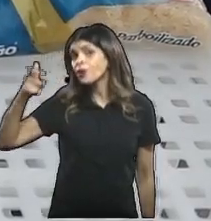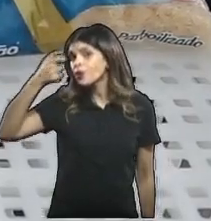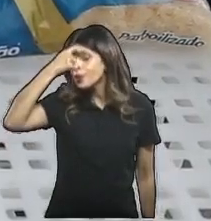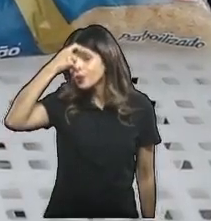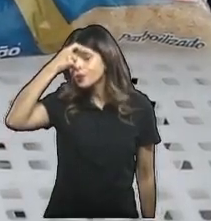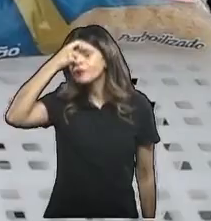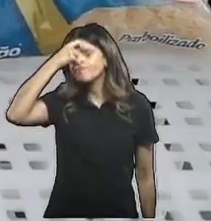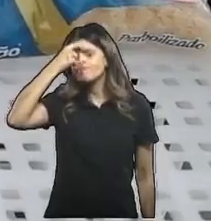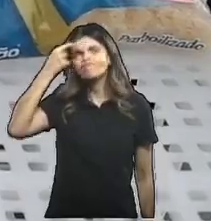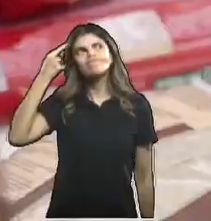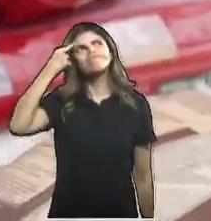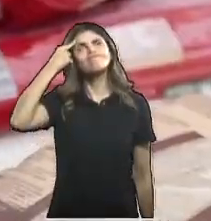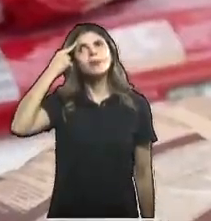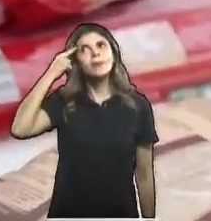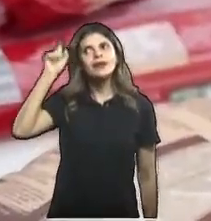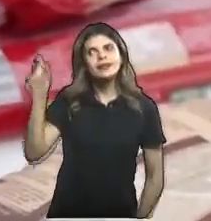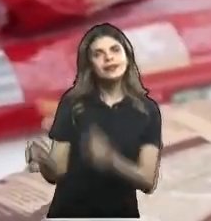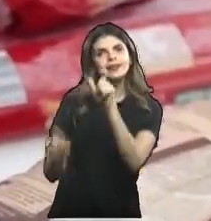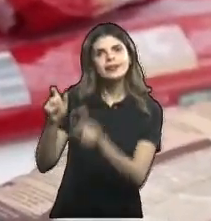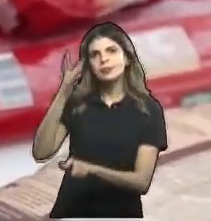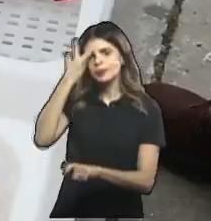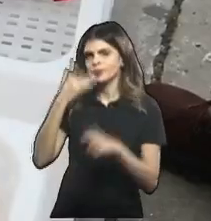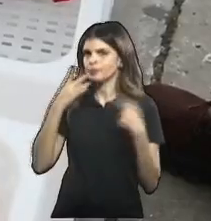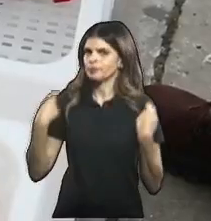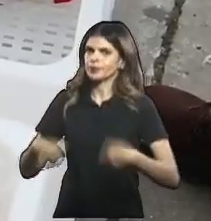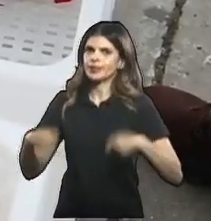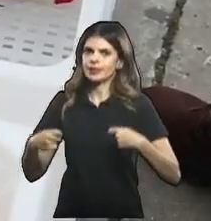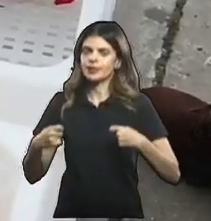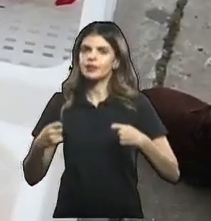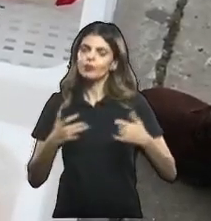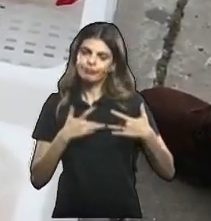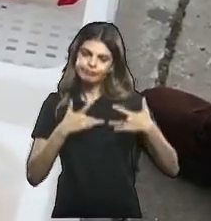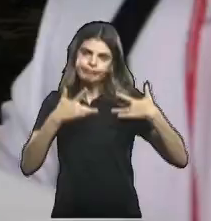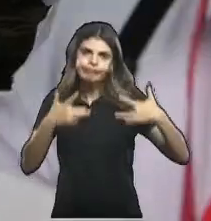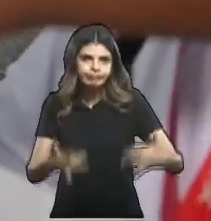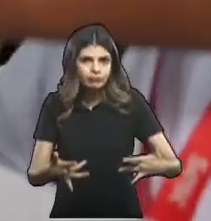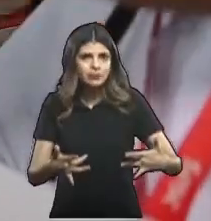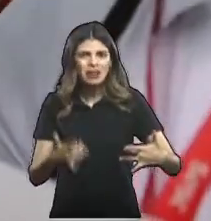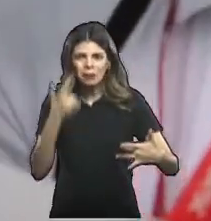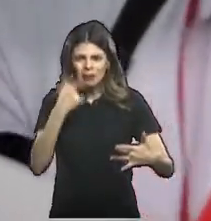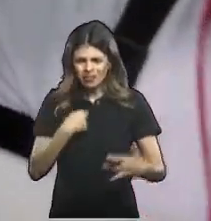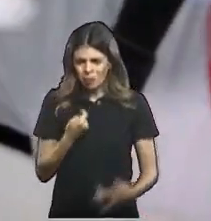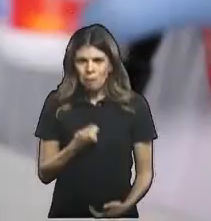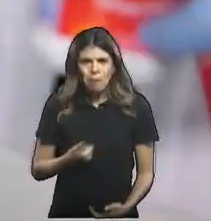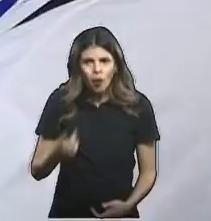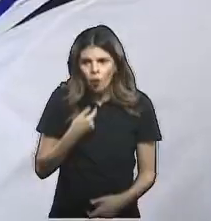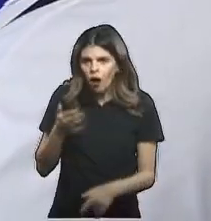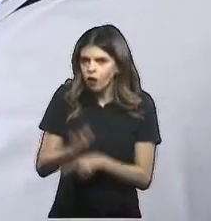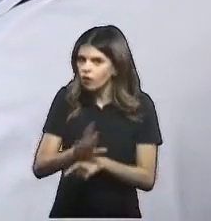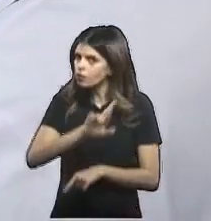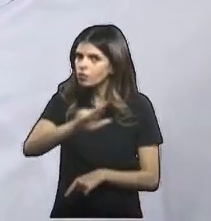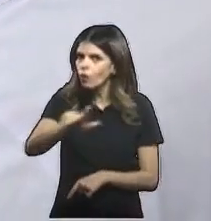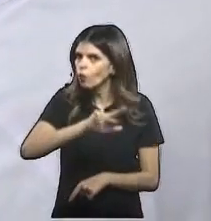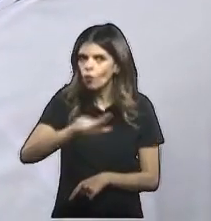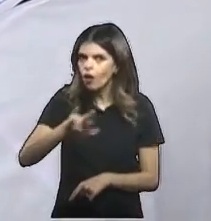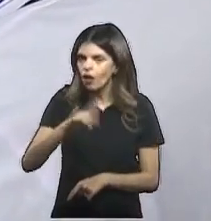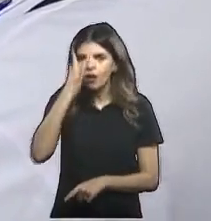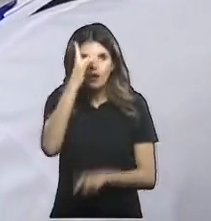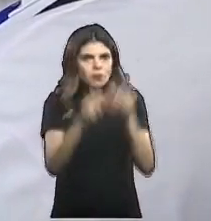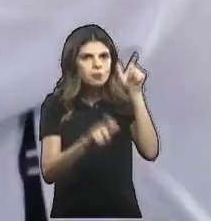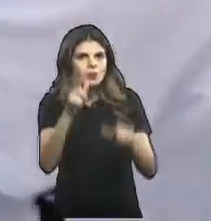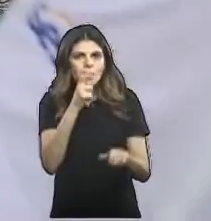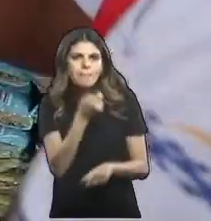de doação. Ainda que nós achamos que é pouco, mas não é pouco. Tá? Então,